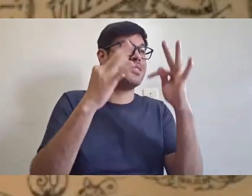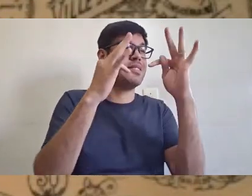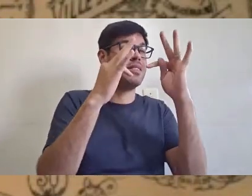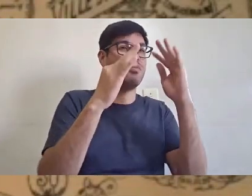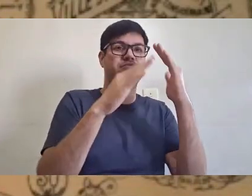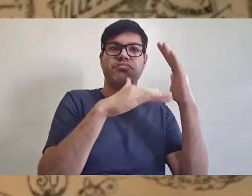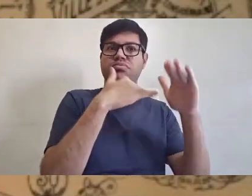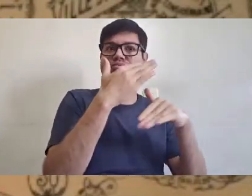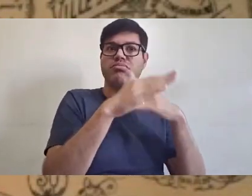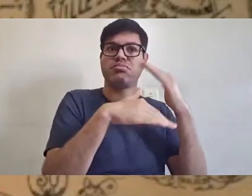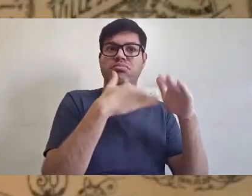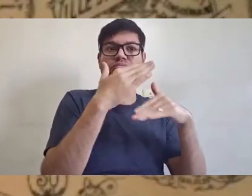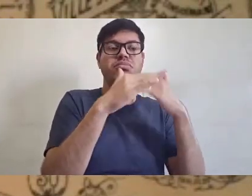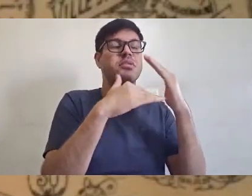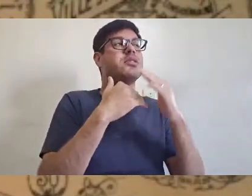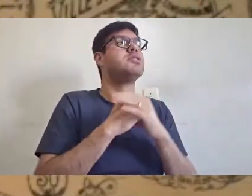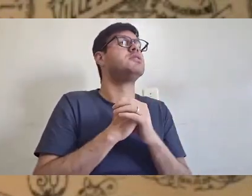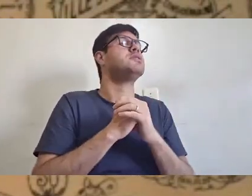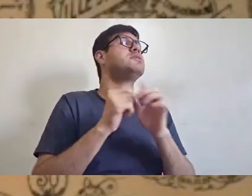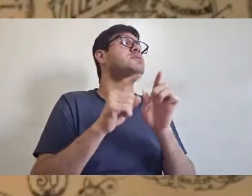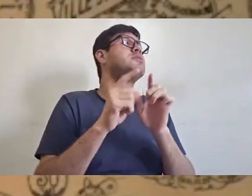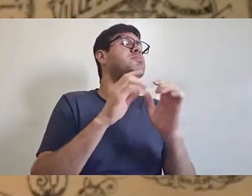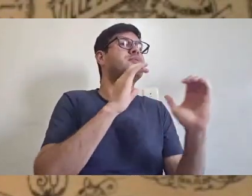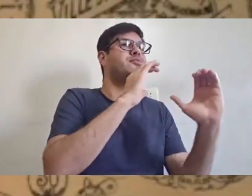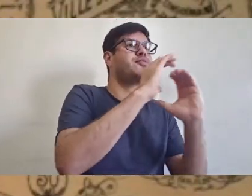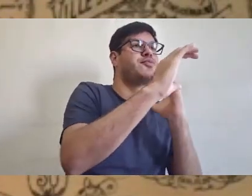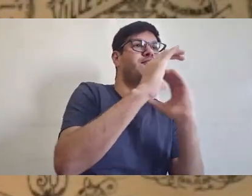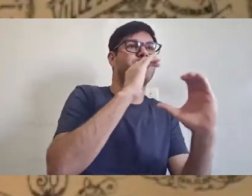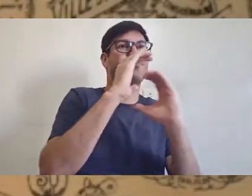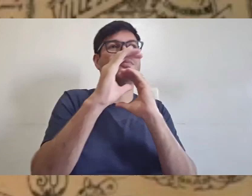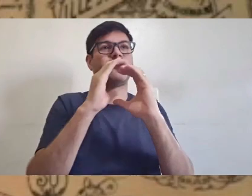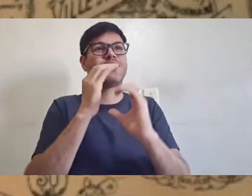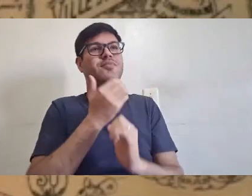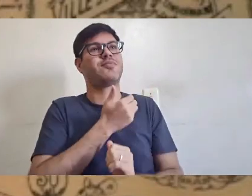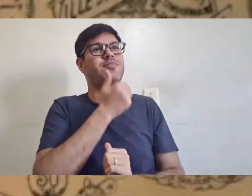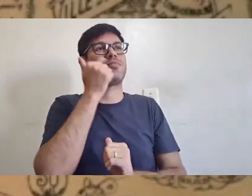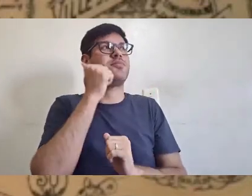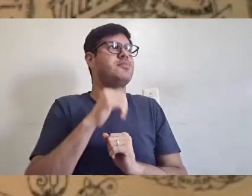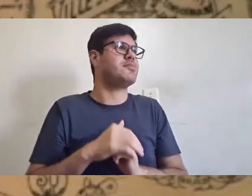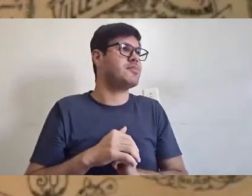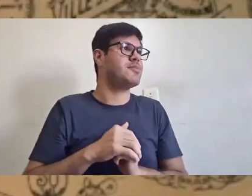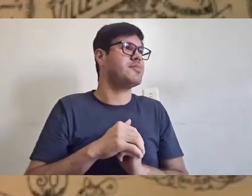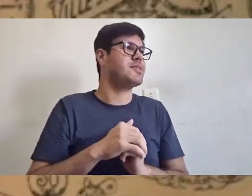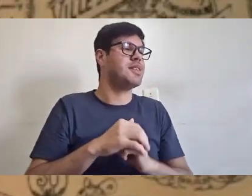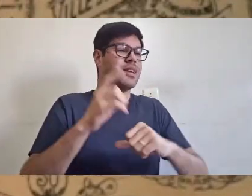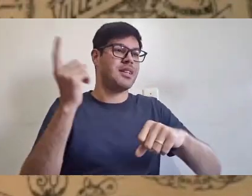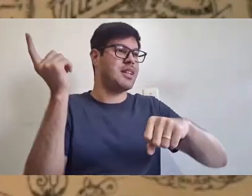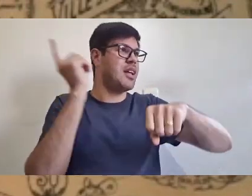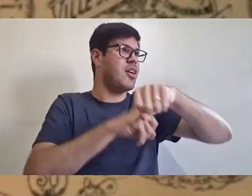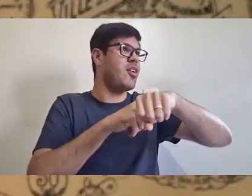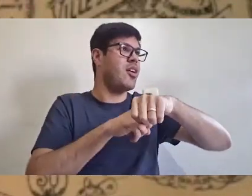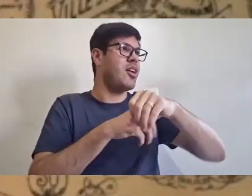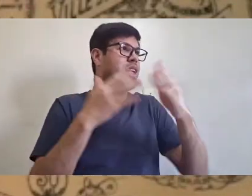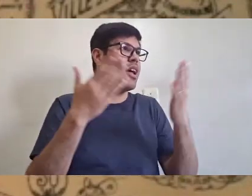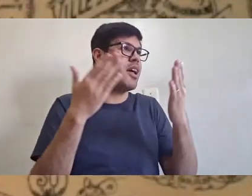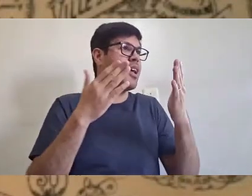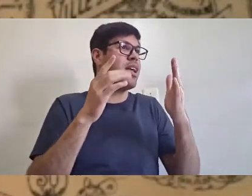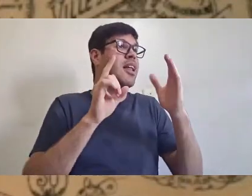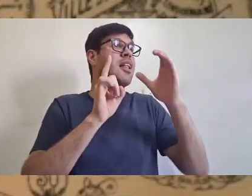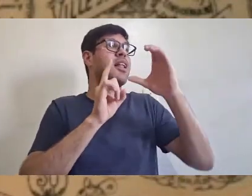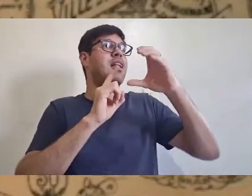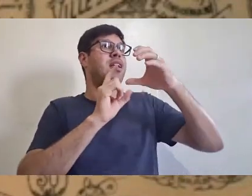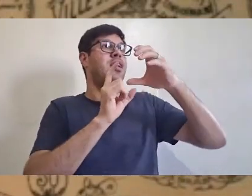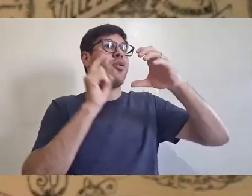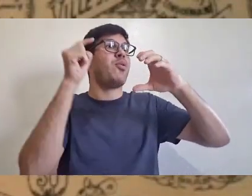a tecnologia avançou tanto, certo? Os meios de comunicação, hoje você fala na mesma hora